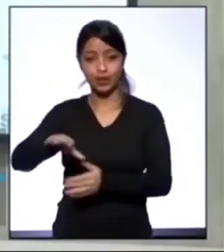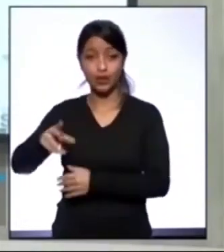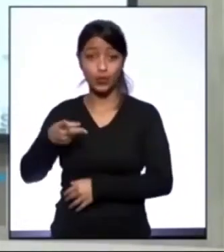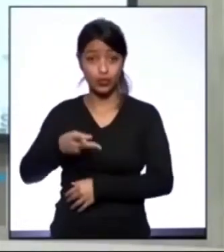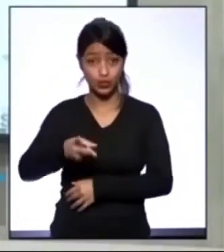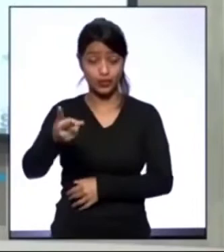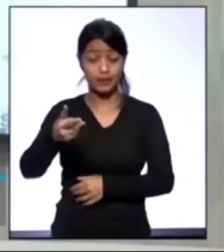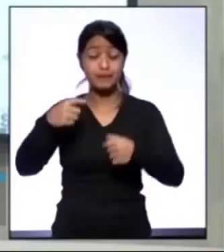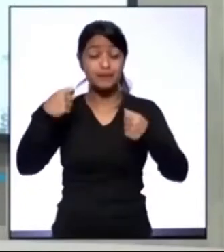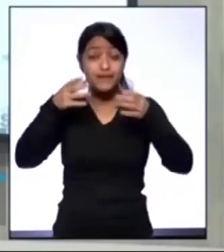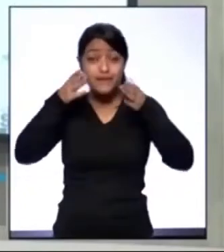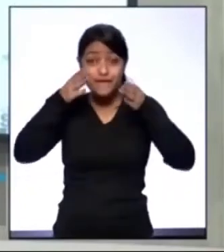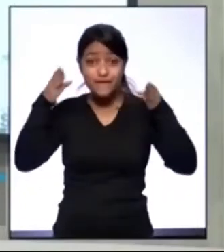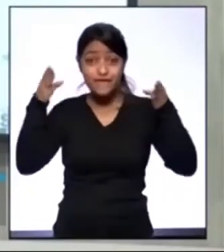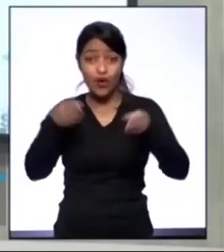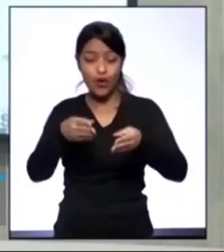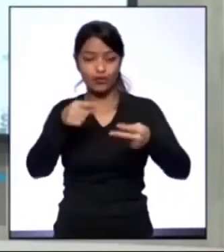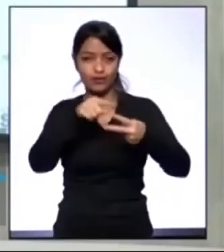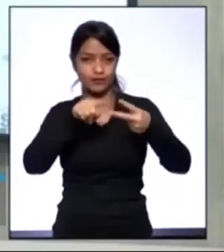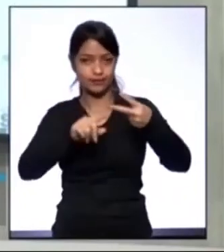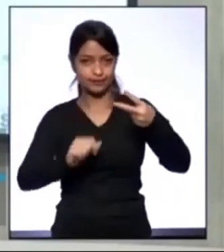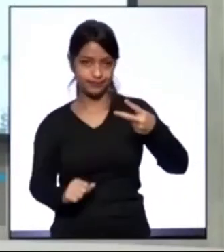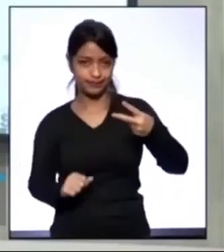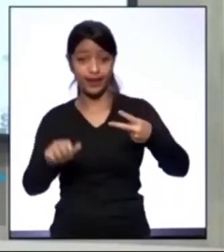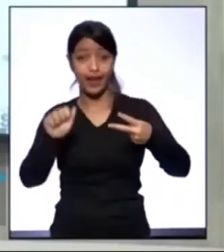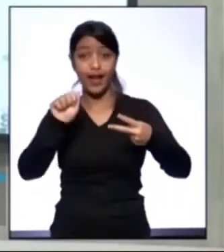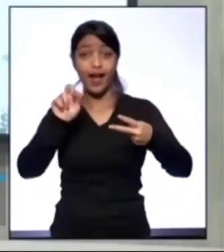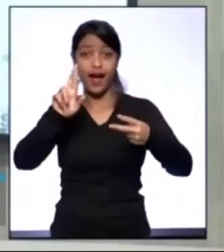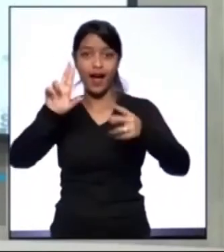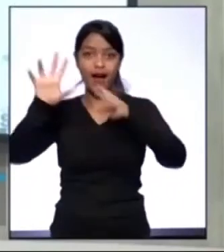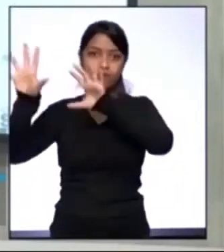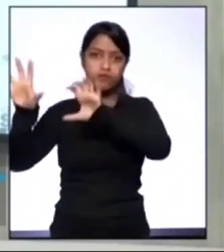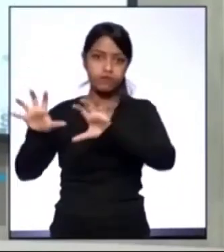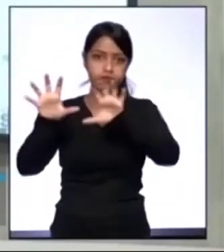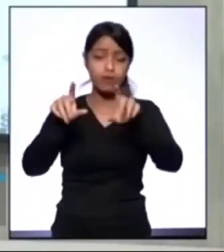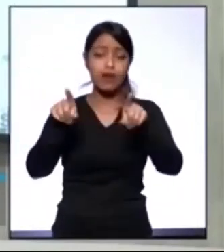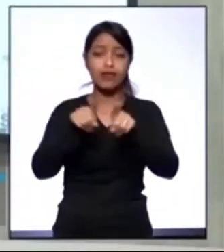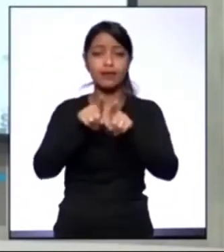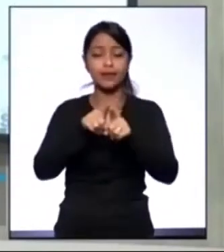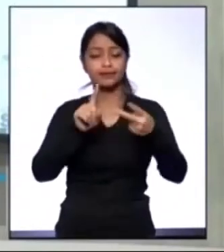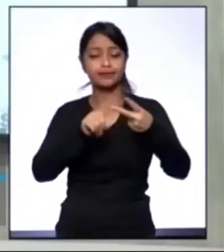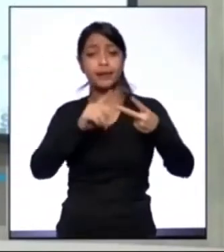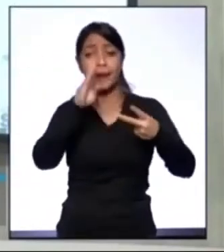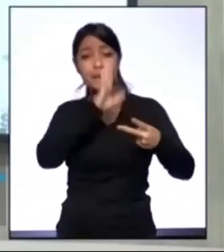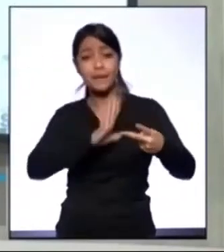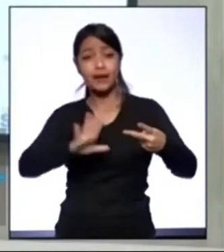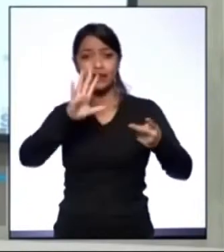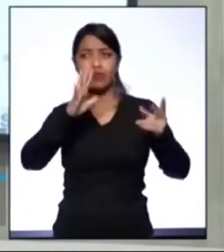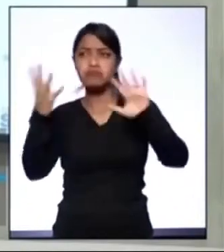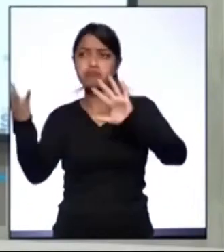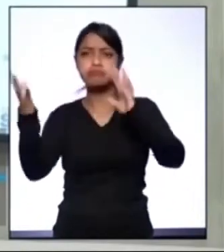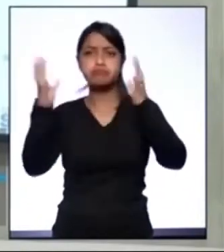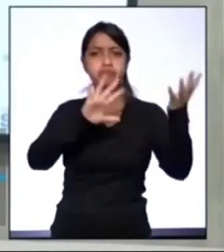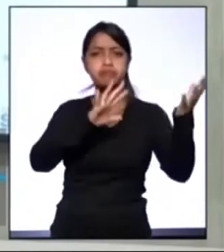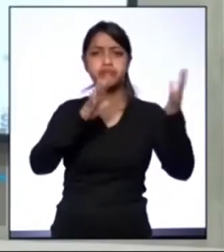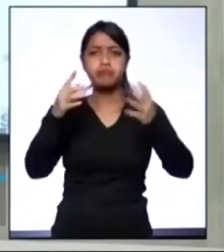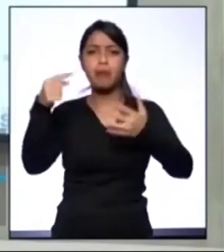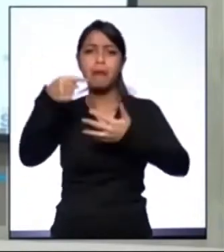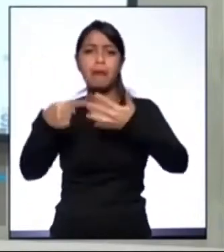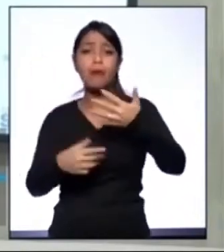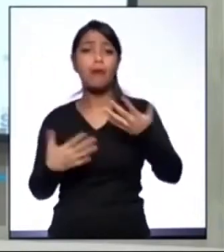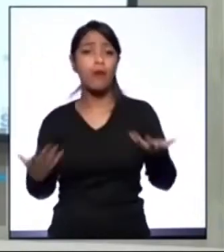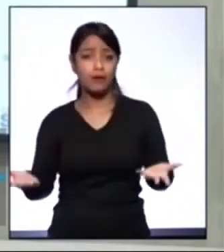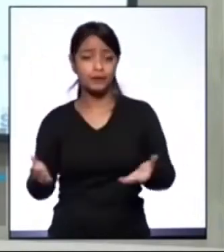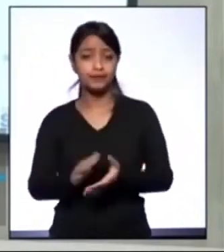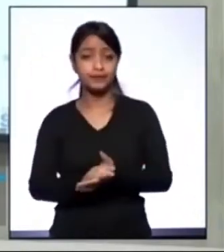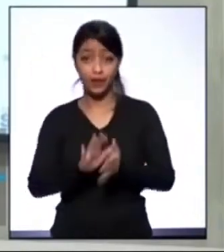as massas de ar e vou falar sobre os tipos climáticos no Brasil. Vamos voltar, galera? Então, nós falamos sobre tempo, nós falamos